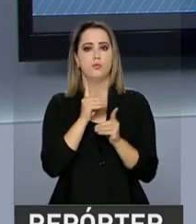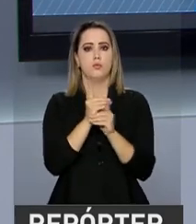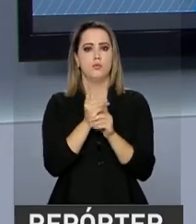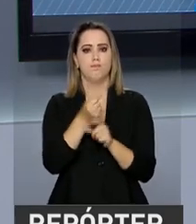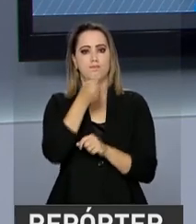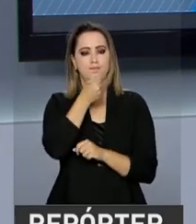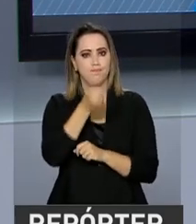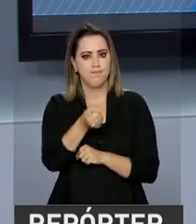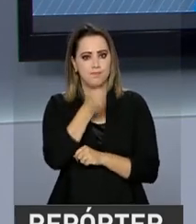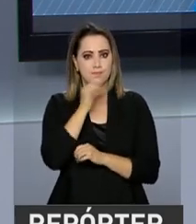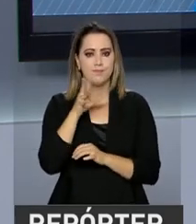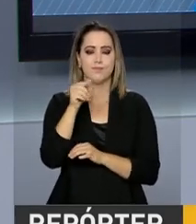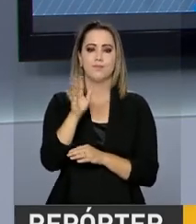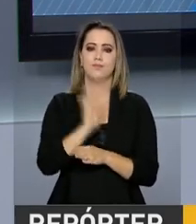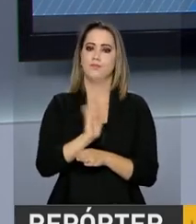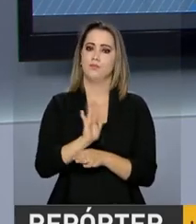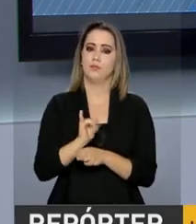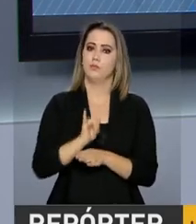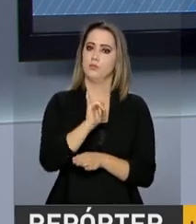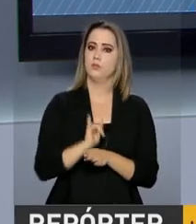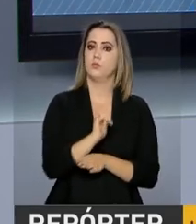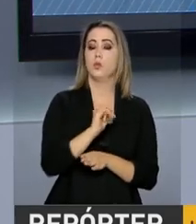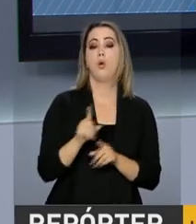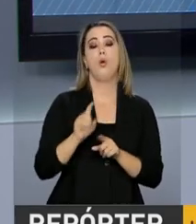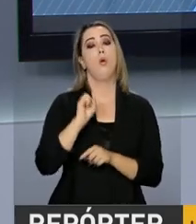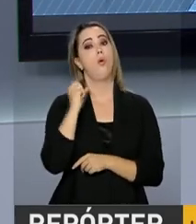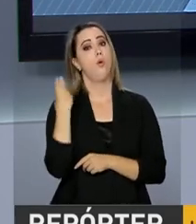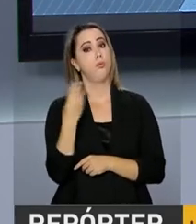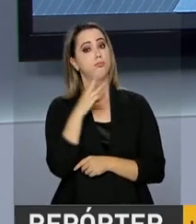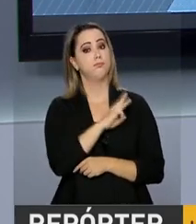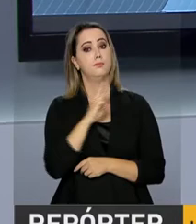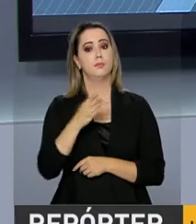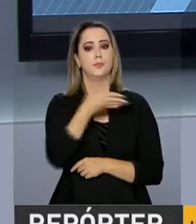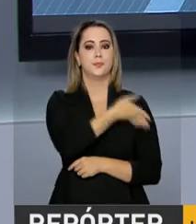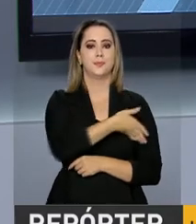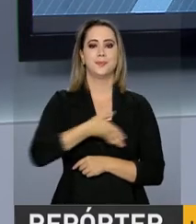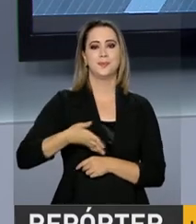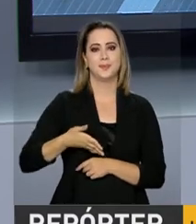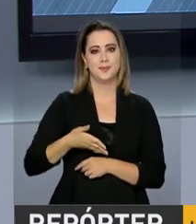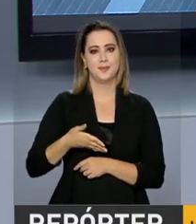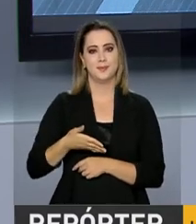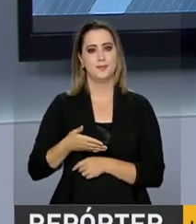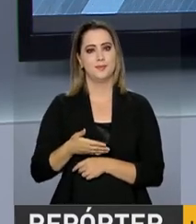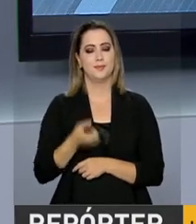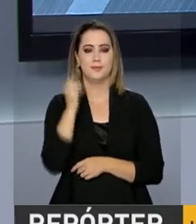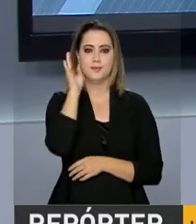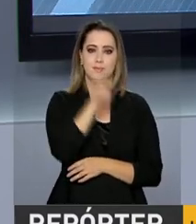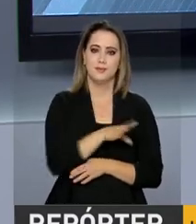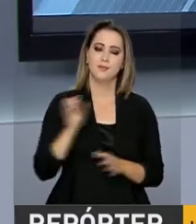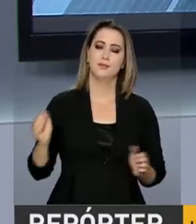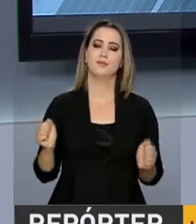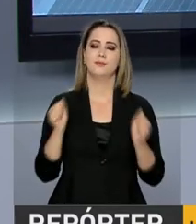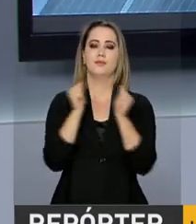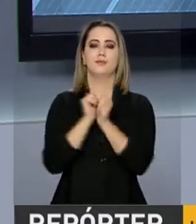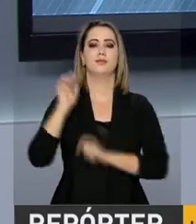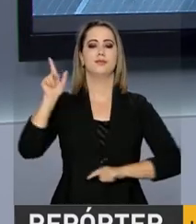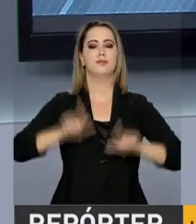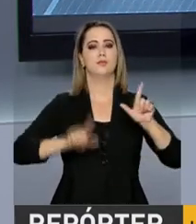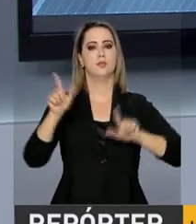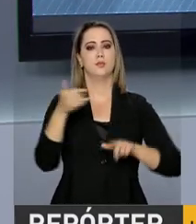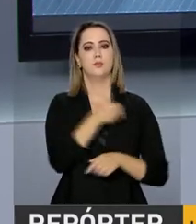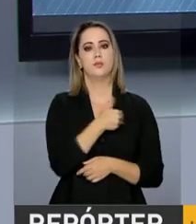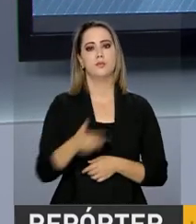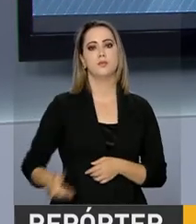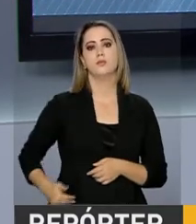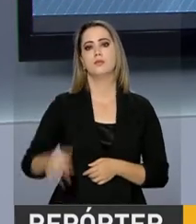as reportagens completas em nosso canal no youtube ou na página da nbr na internet boa tarde para você e continue com a gente